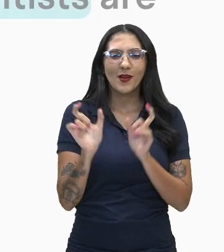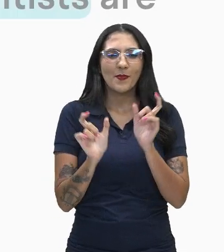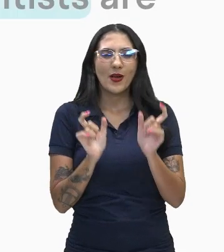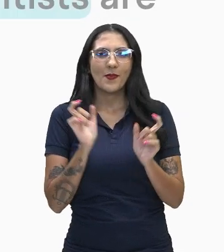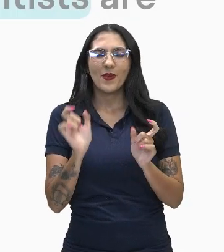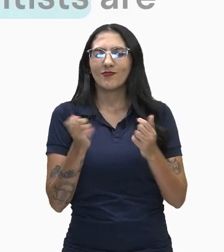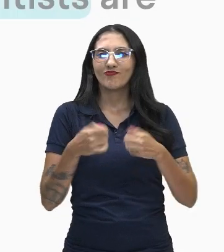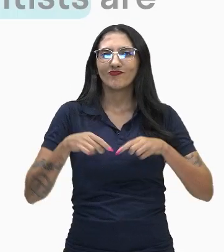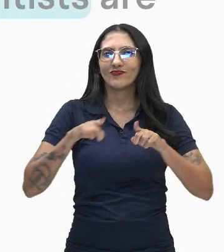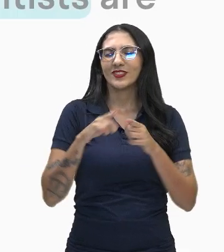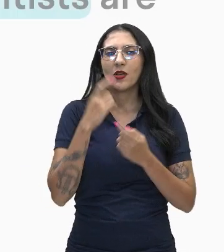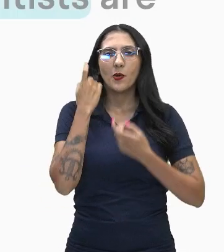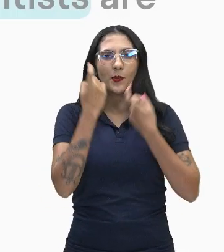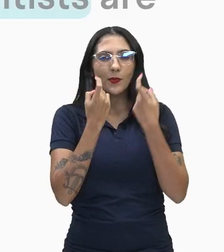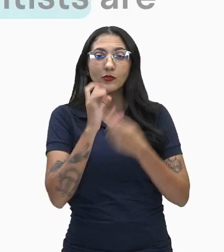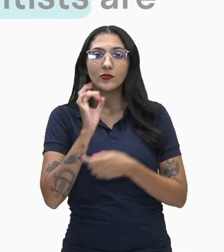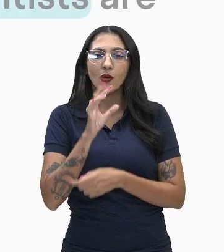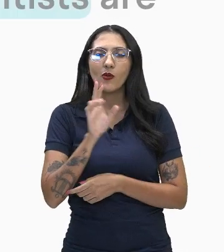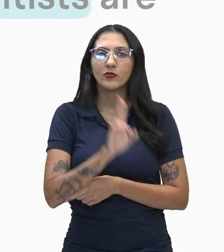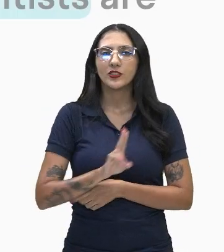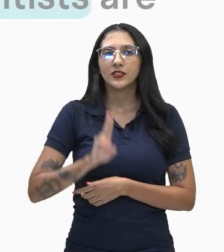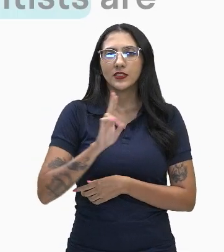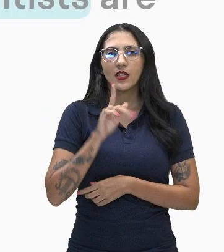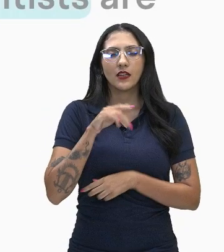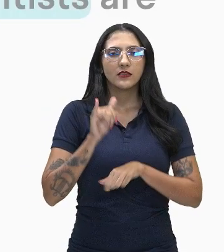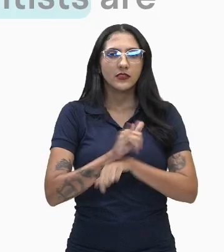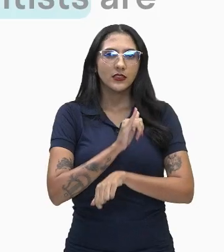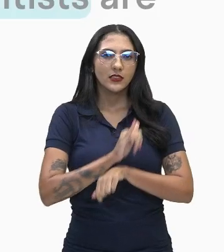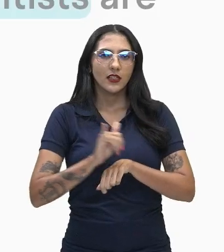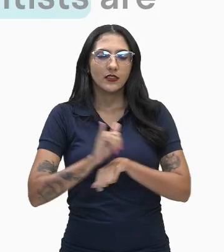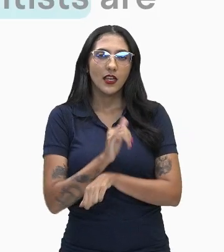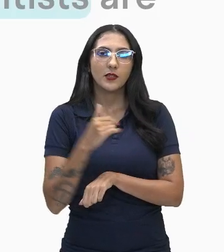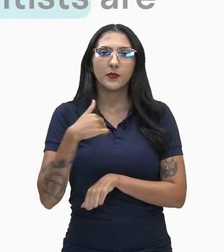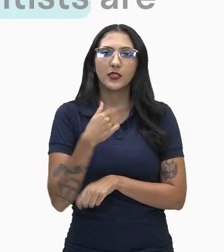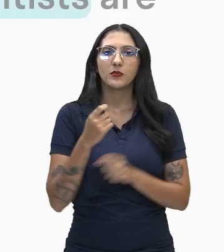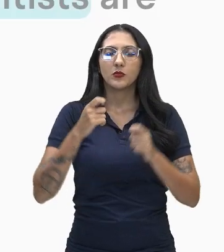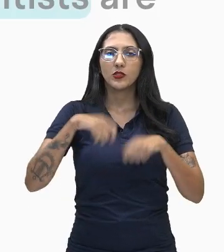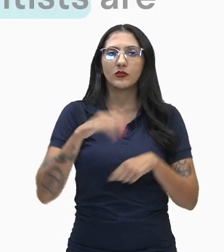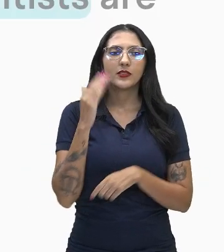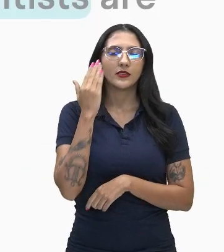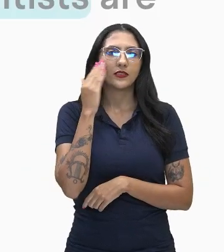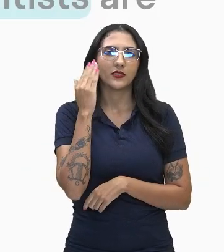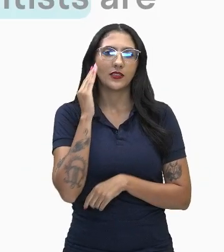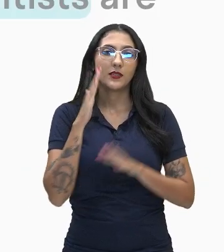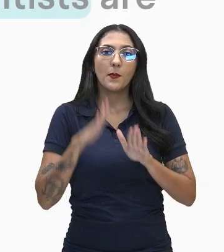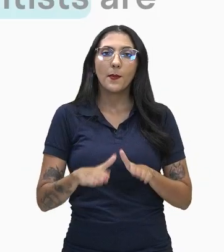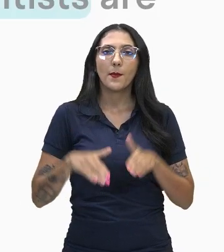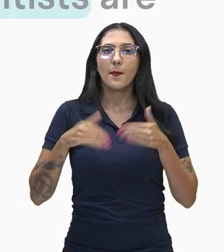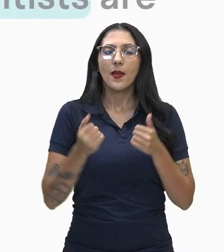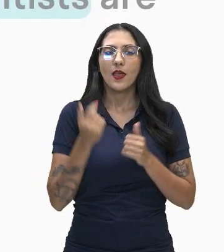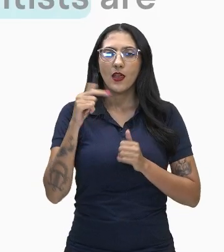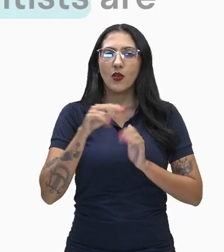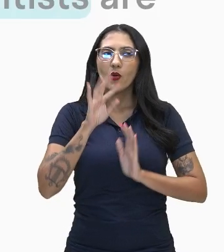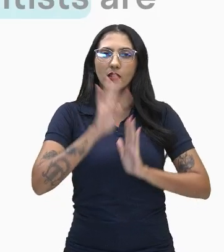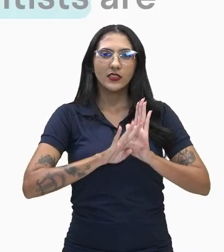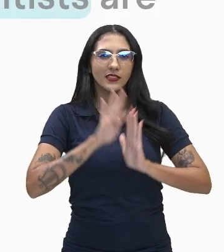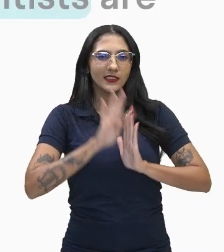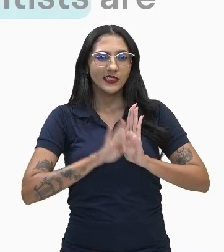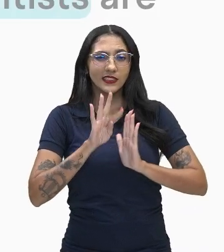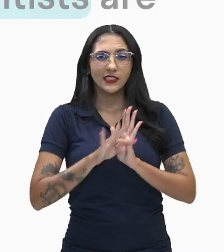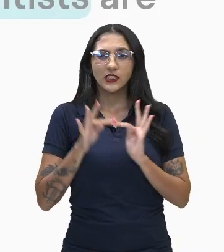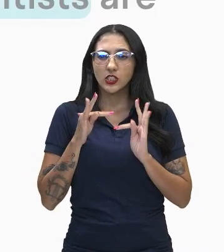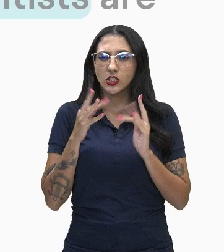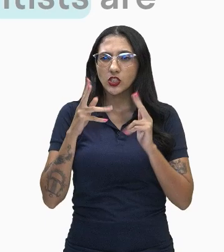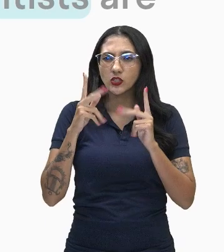desesperar, vamos usar aí as estratégias de leitura para ajudar a entender, compreender um texto que está todo em